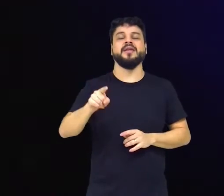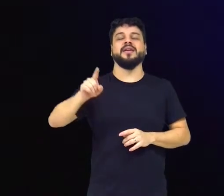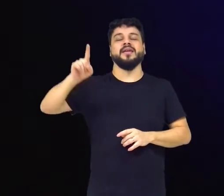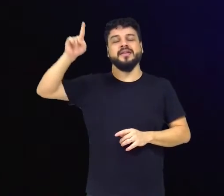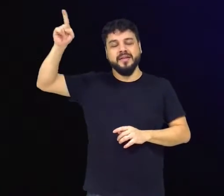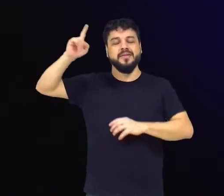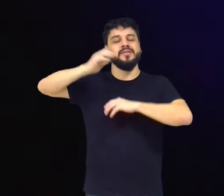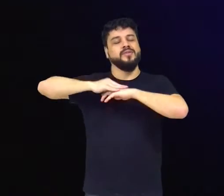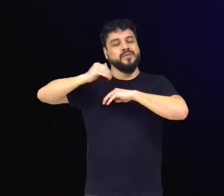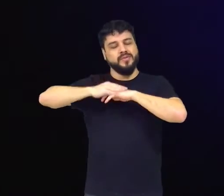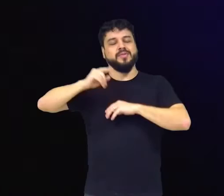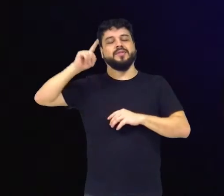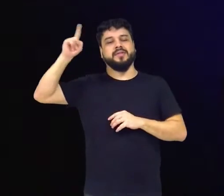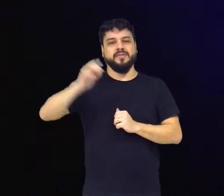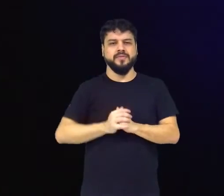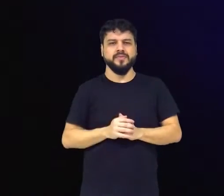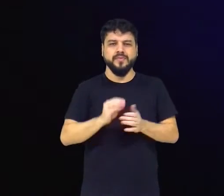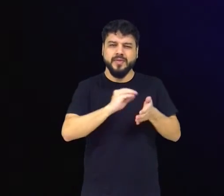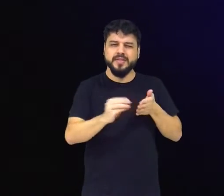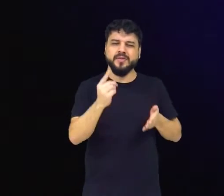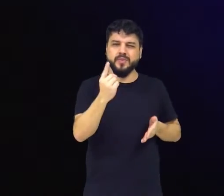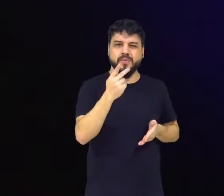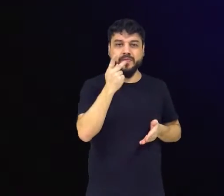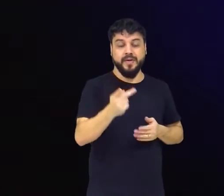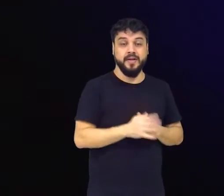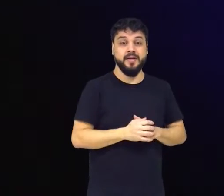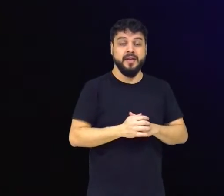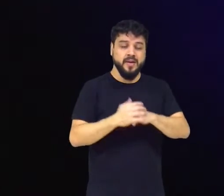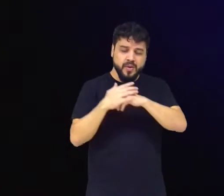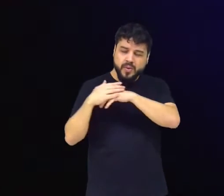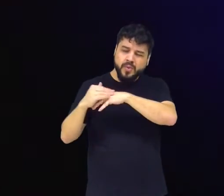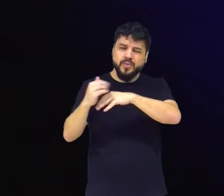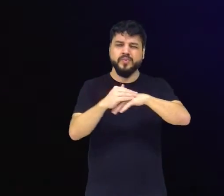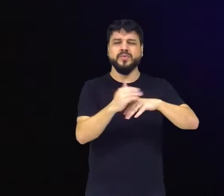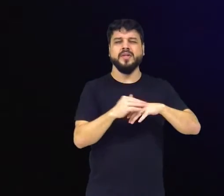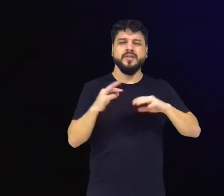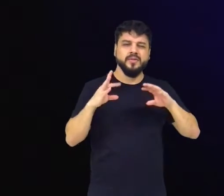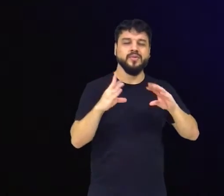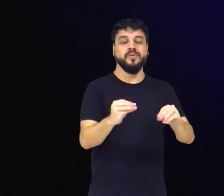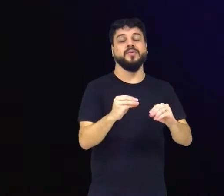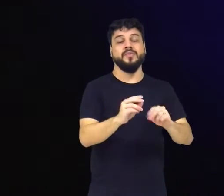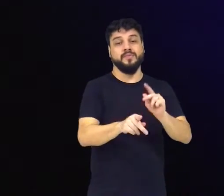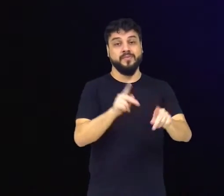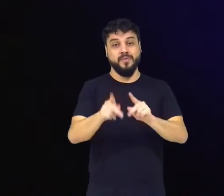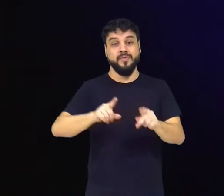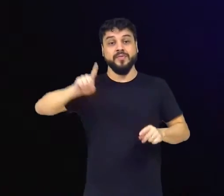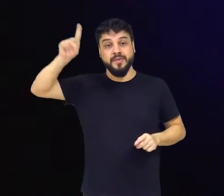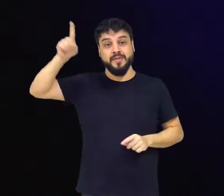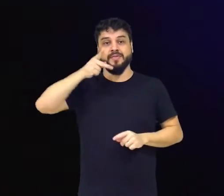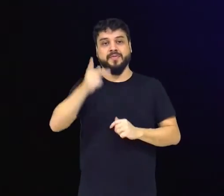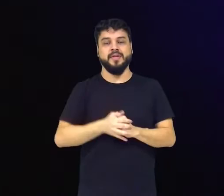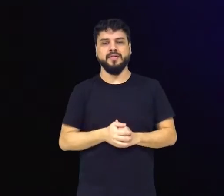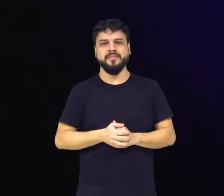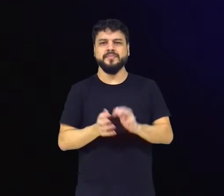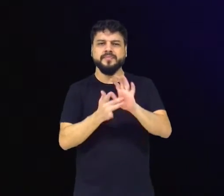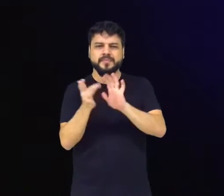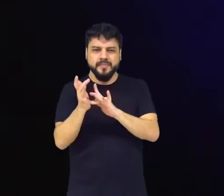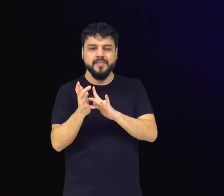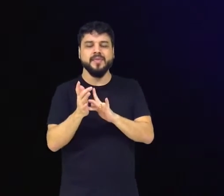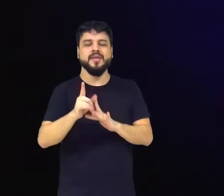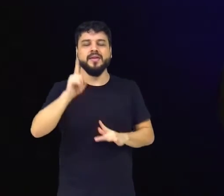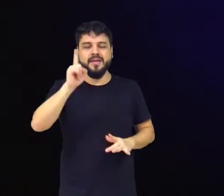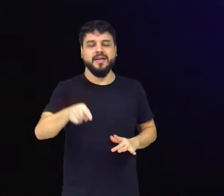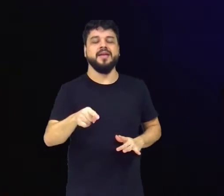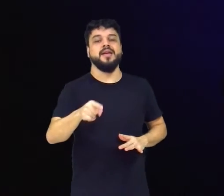vida. Veja o versículo 1, ele diz: consolai, consolai o meu povo, diz o vosso Deus. Jesus é o cumprimento da